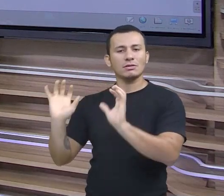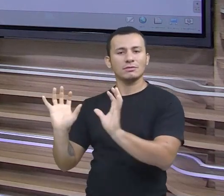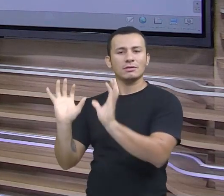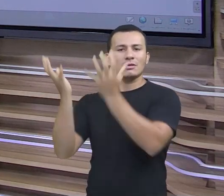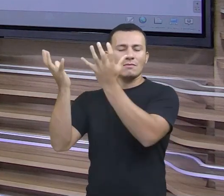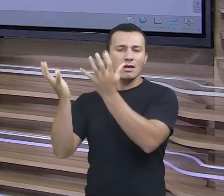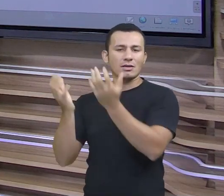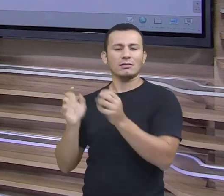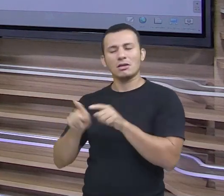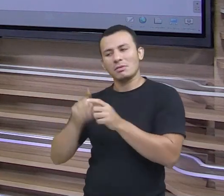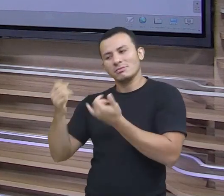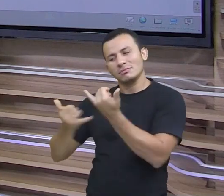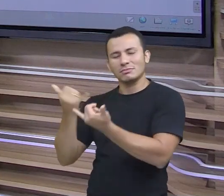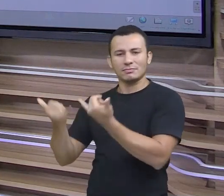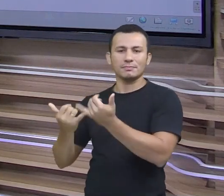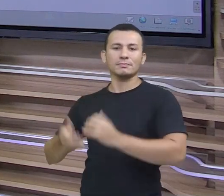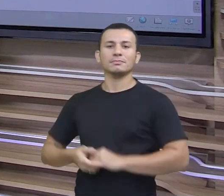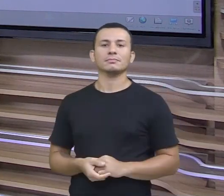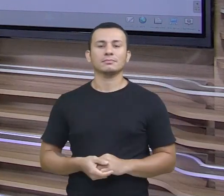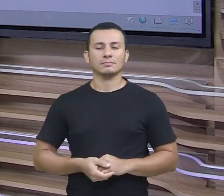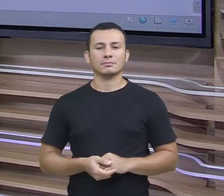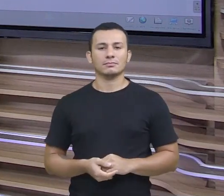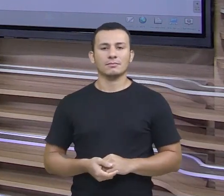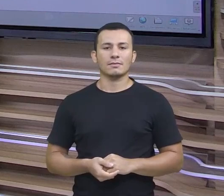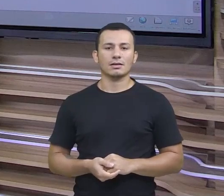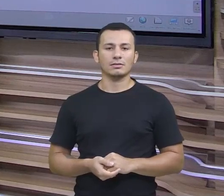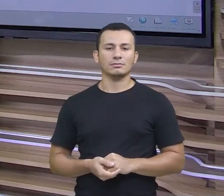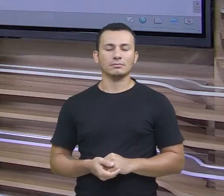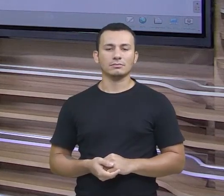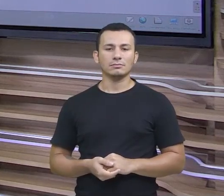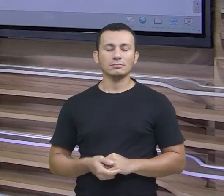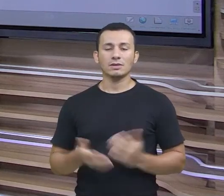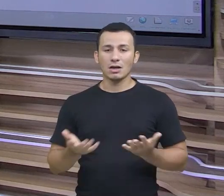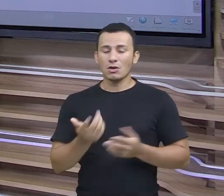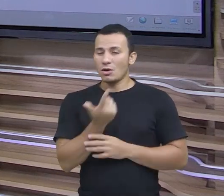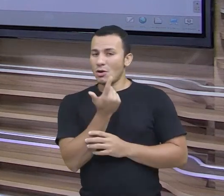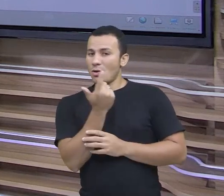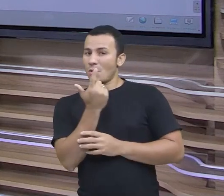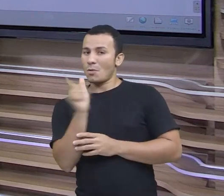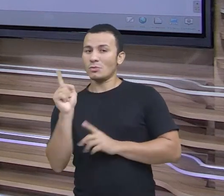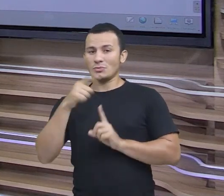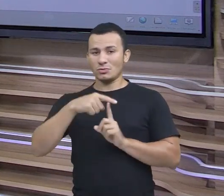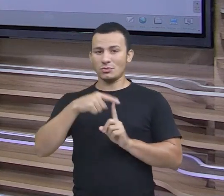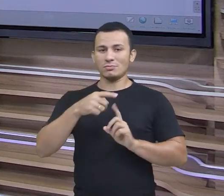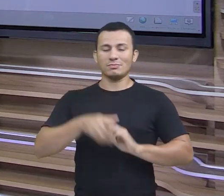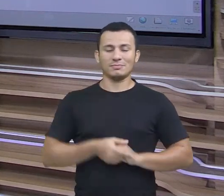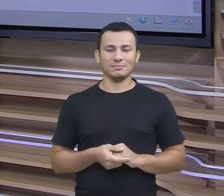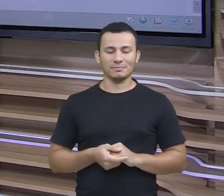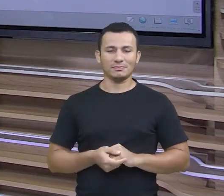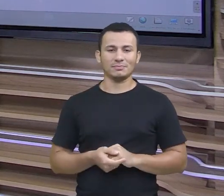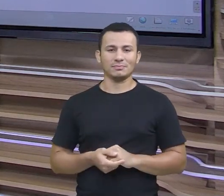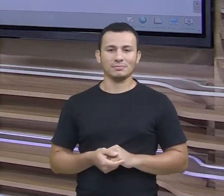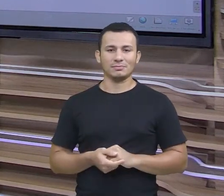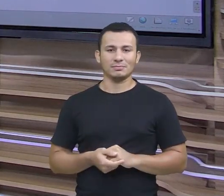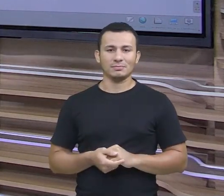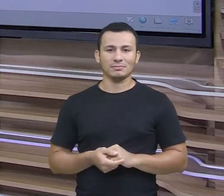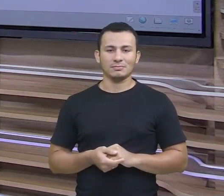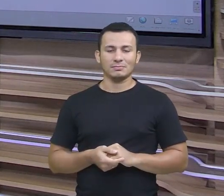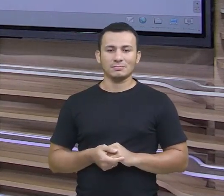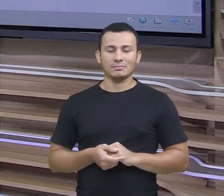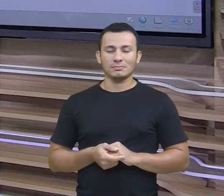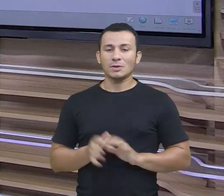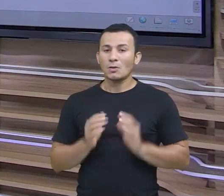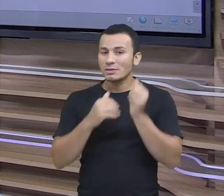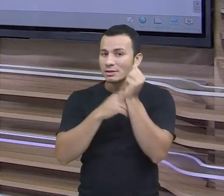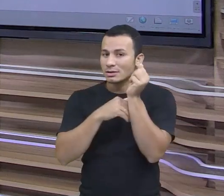de brincadeira. Agora, eu tenho outro gênero textual para você. E falar aqui para vocês um